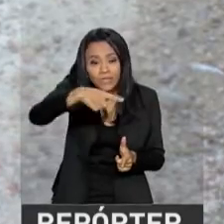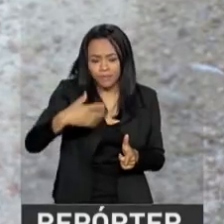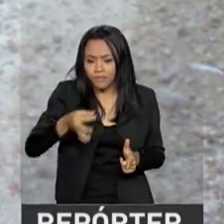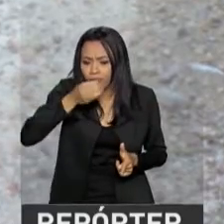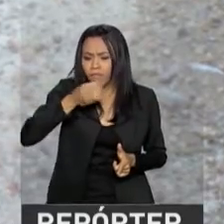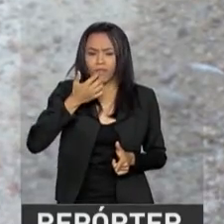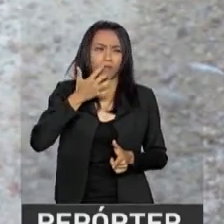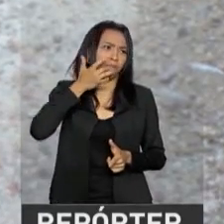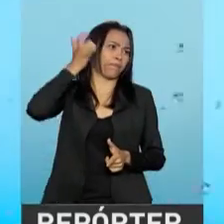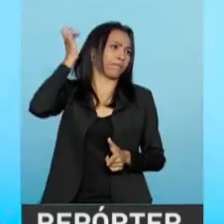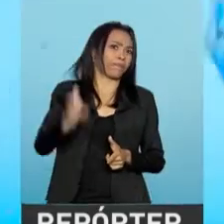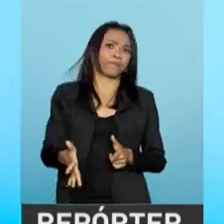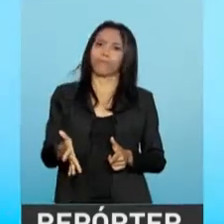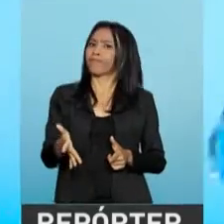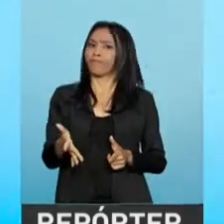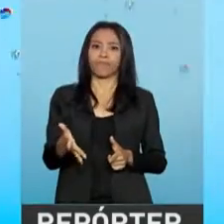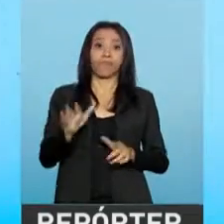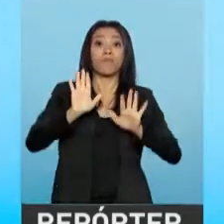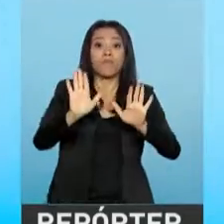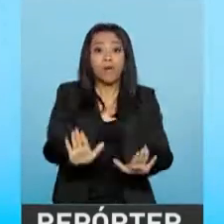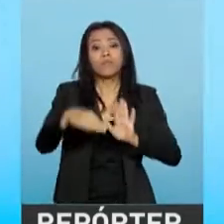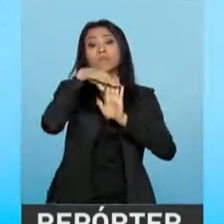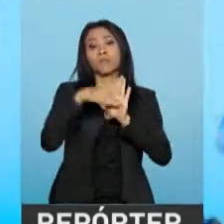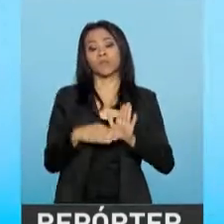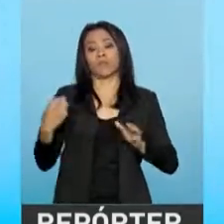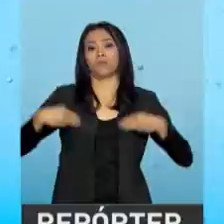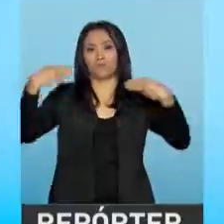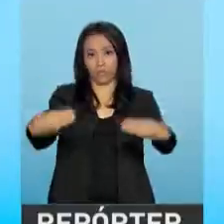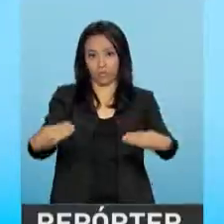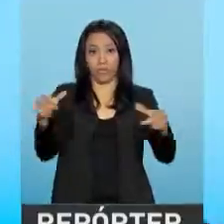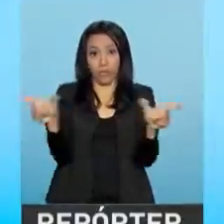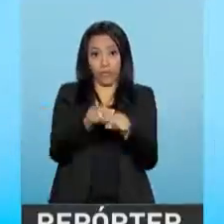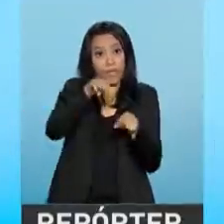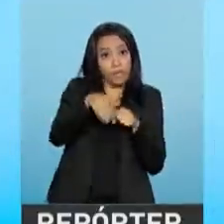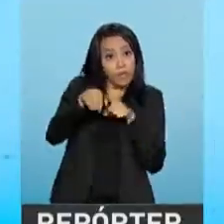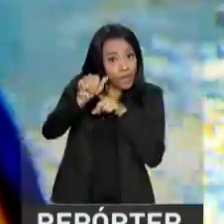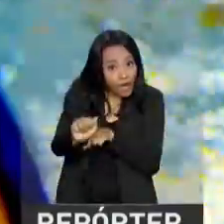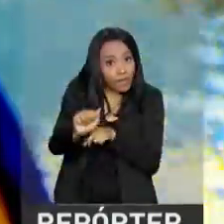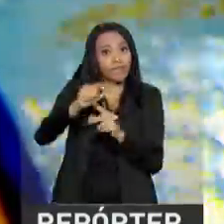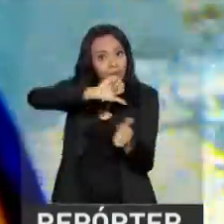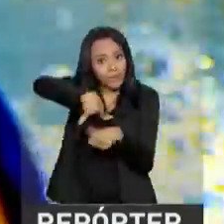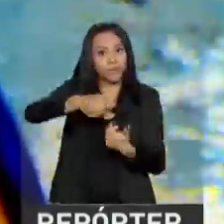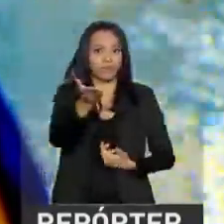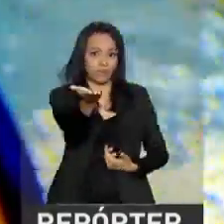para o consumo mas um programa do ministério do meio ambiente está revertendo essa situação